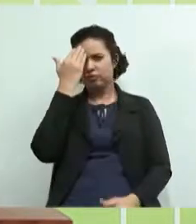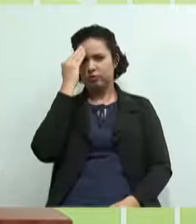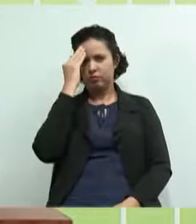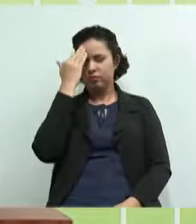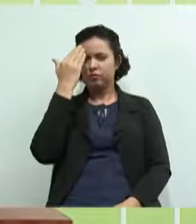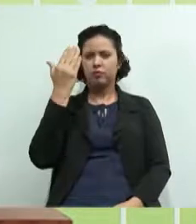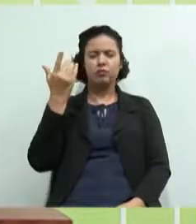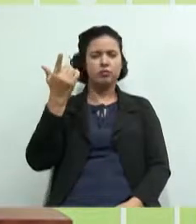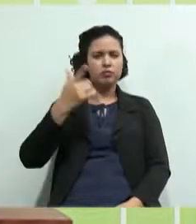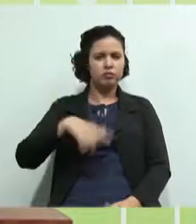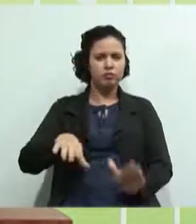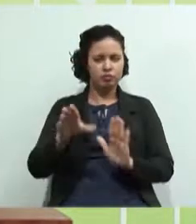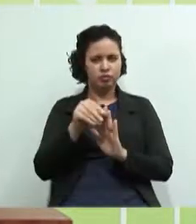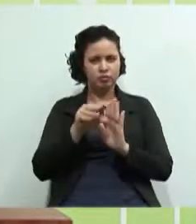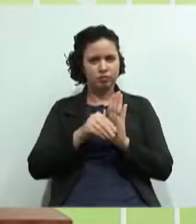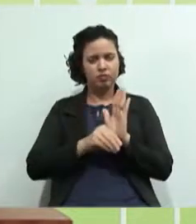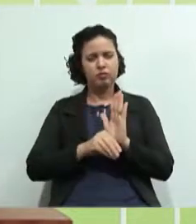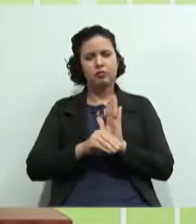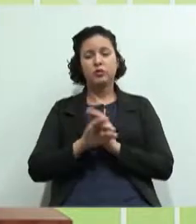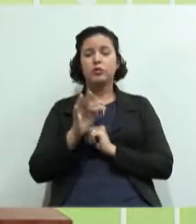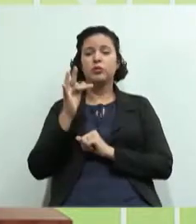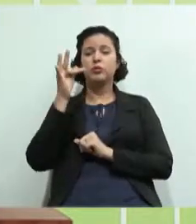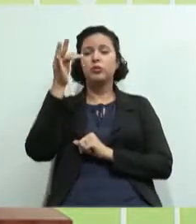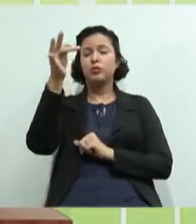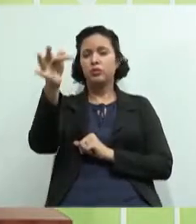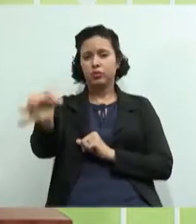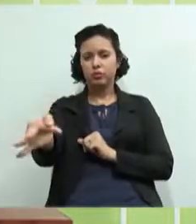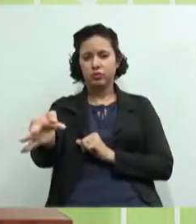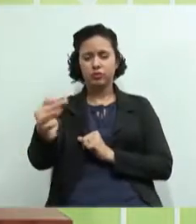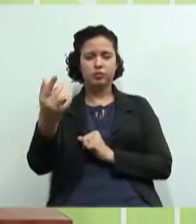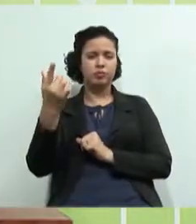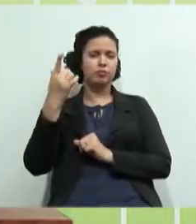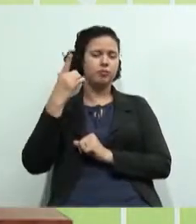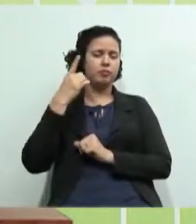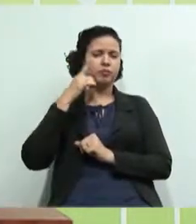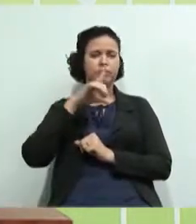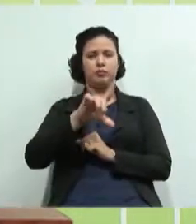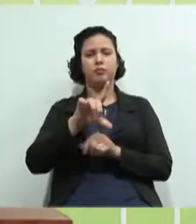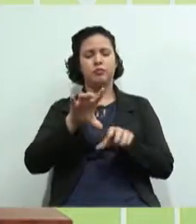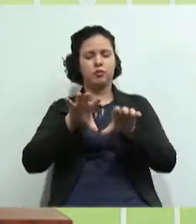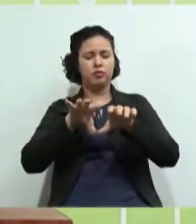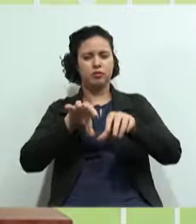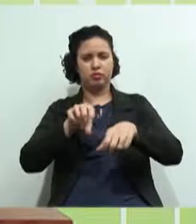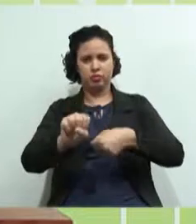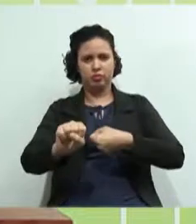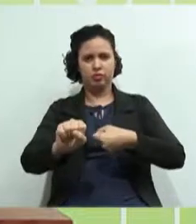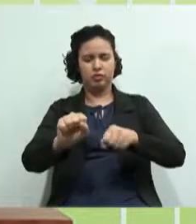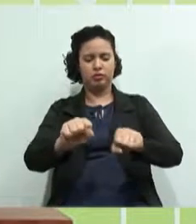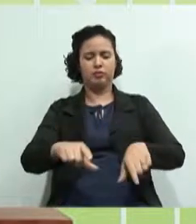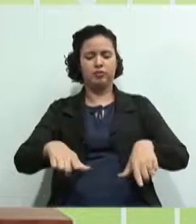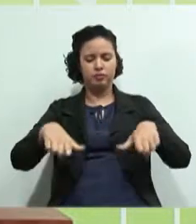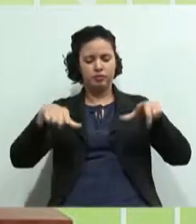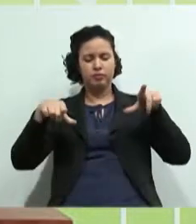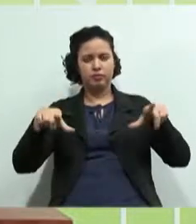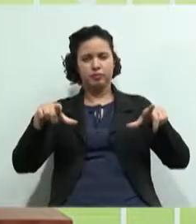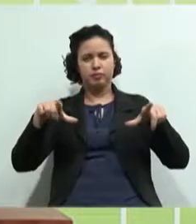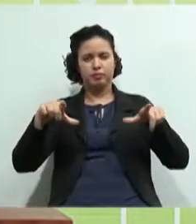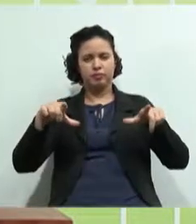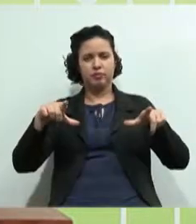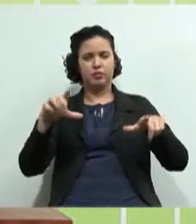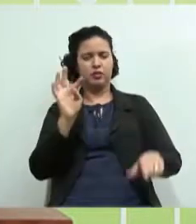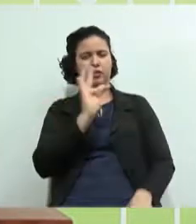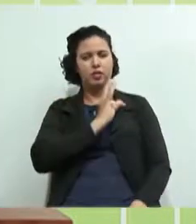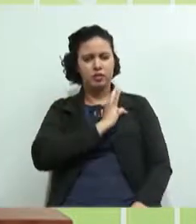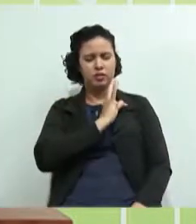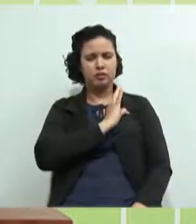no final, olha só, lá na frente, lá no futuro, você vai ter a sua formação, a sua formatura, na verdade, você vai ser um